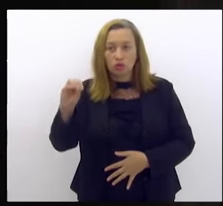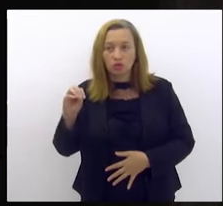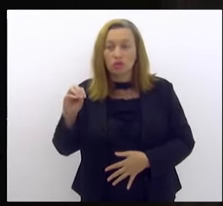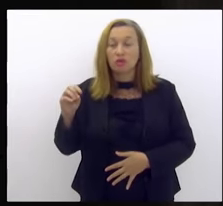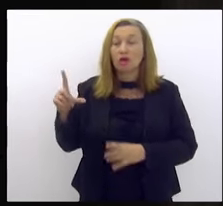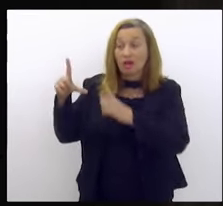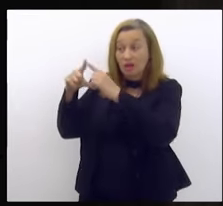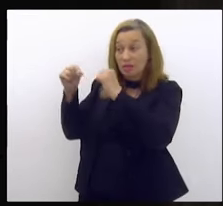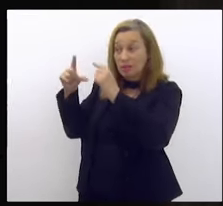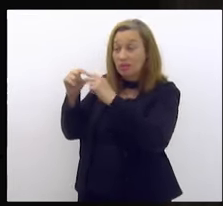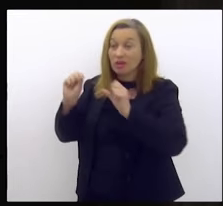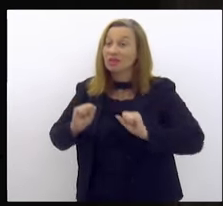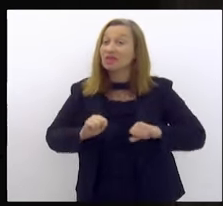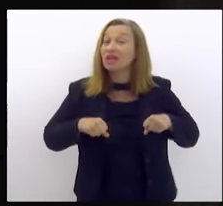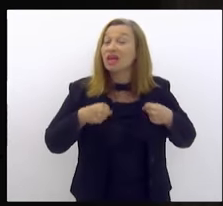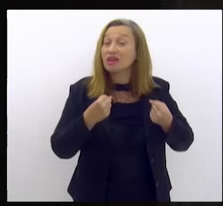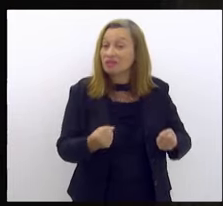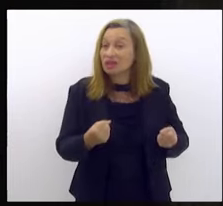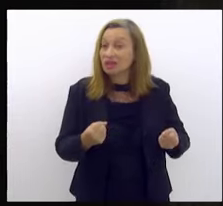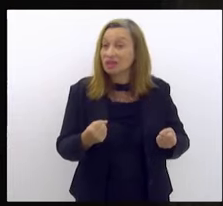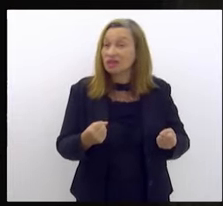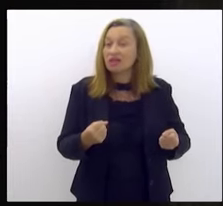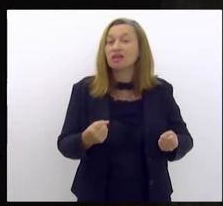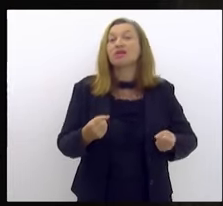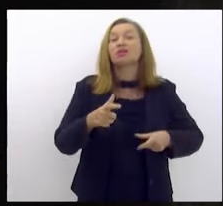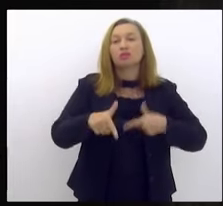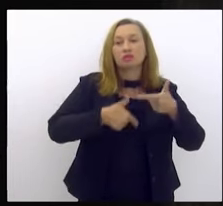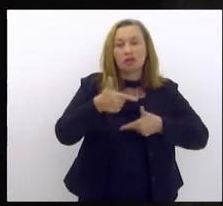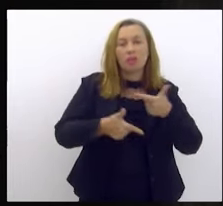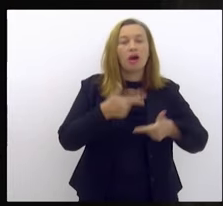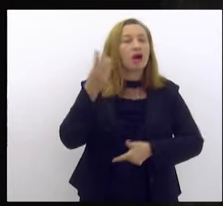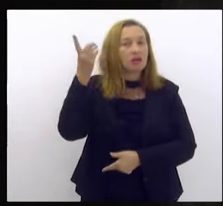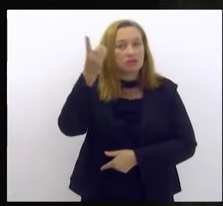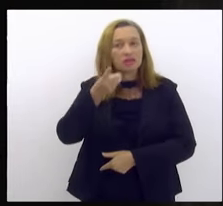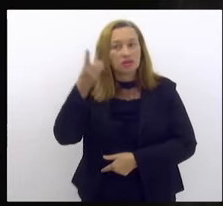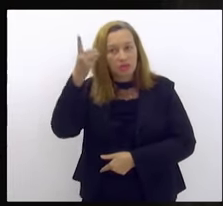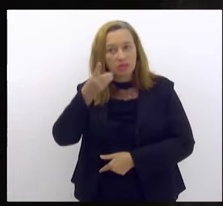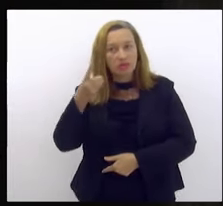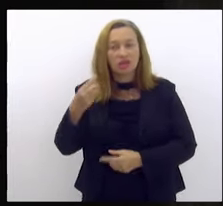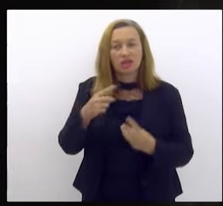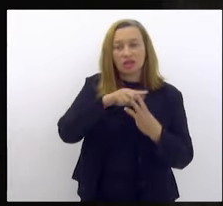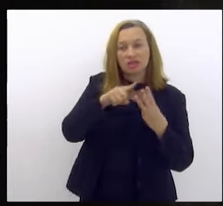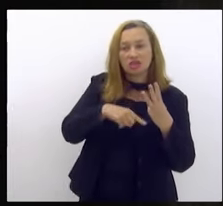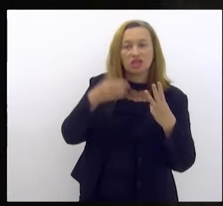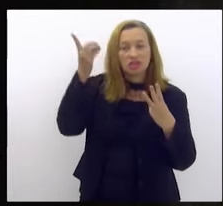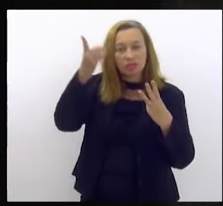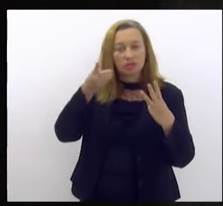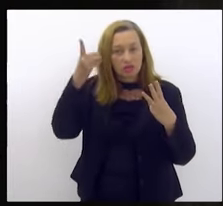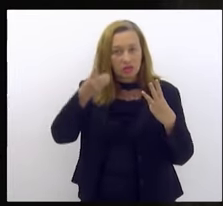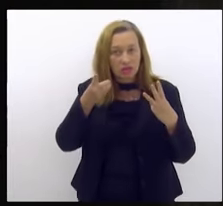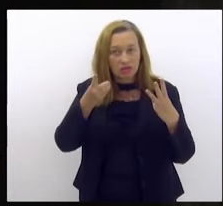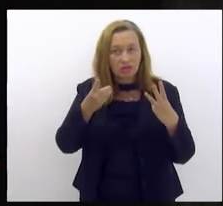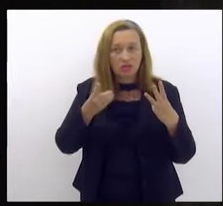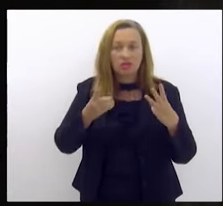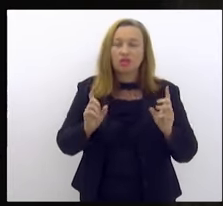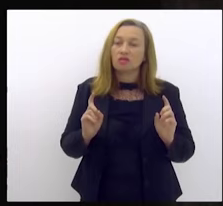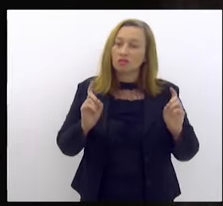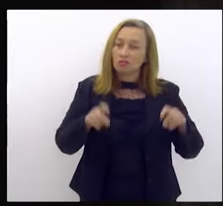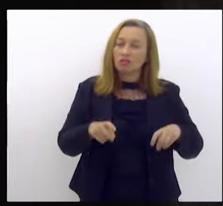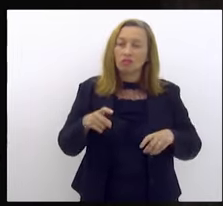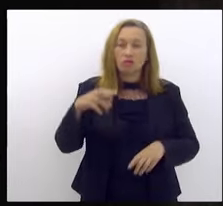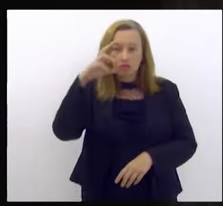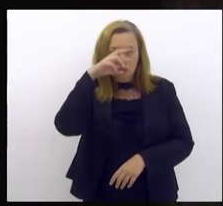Brasília, defendendo a prerrogativa parlamentar, principalmente desses três parlamentares que pautam o mandato